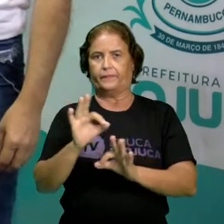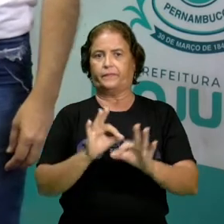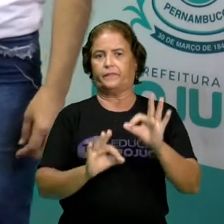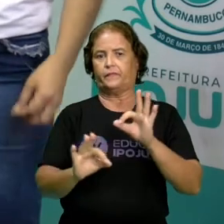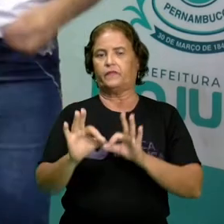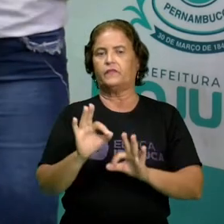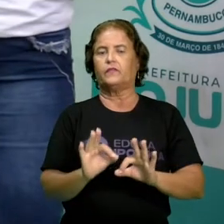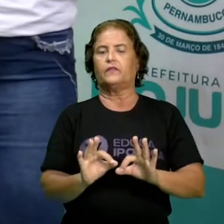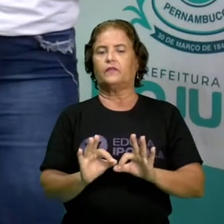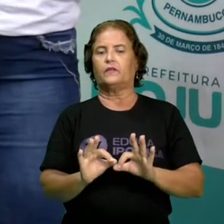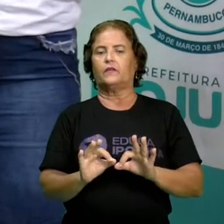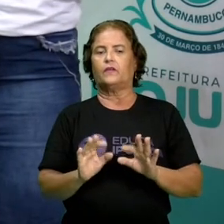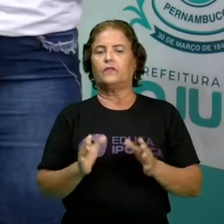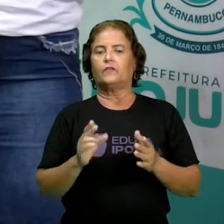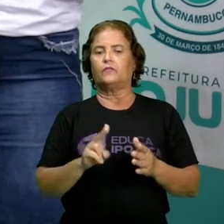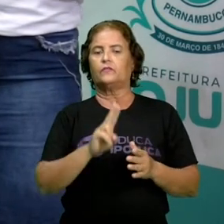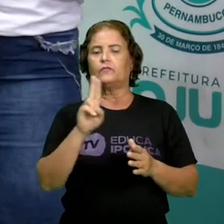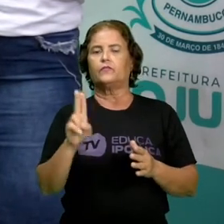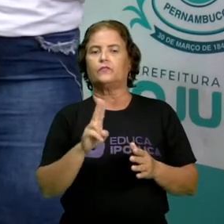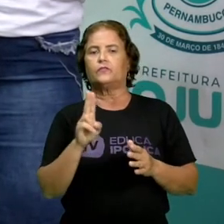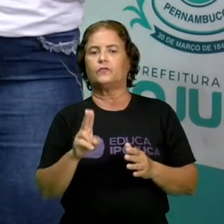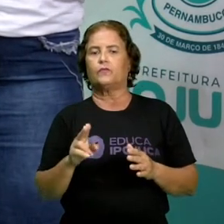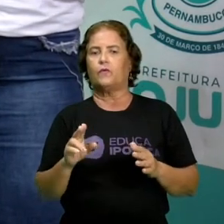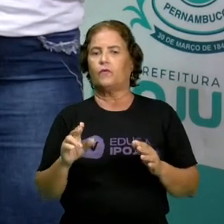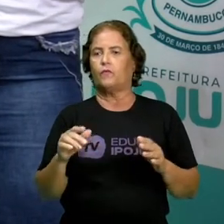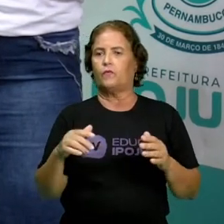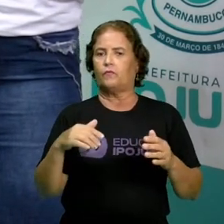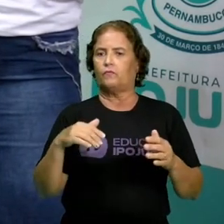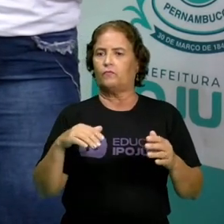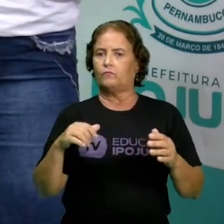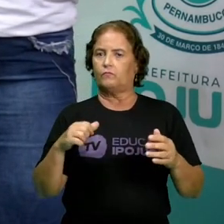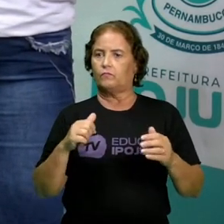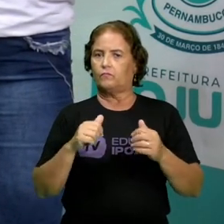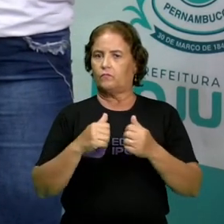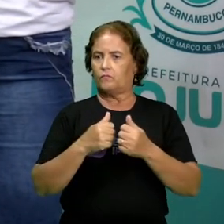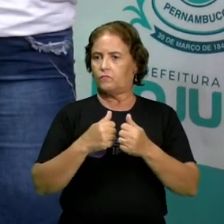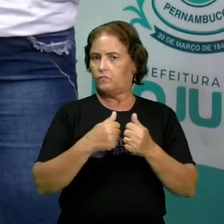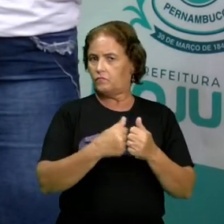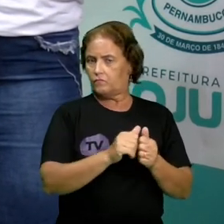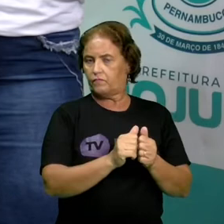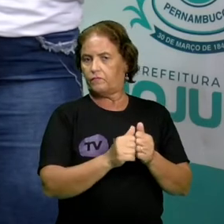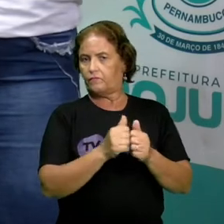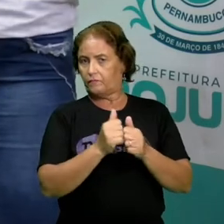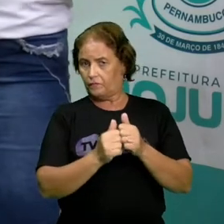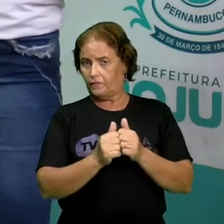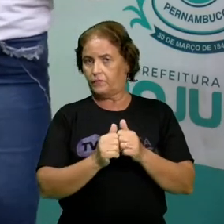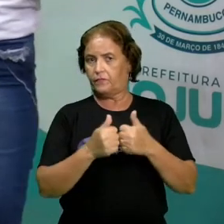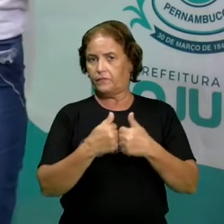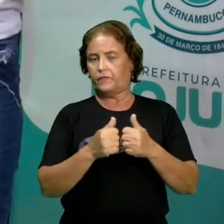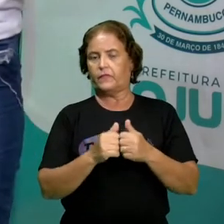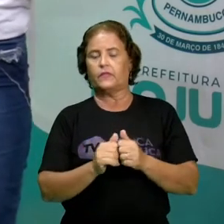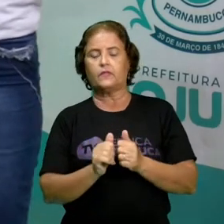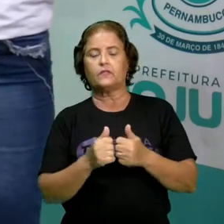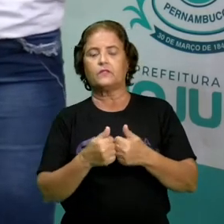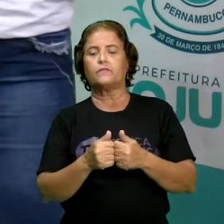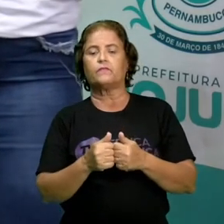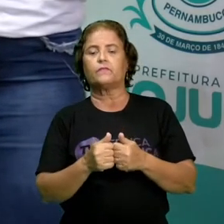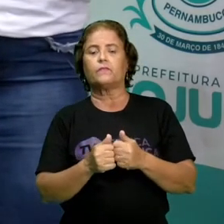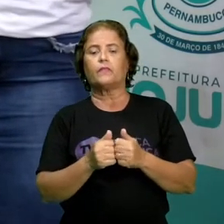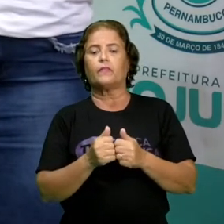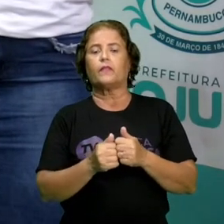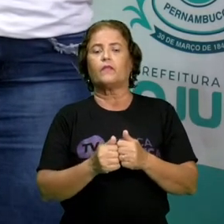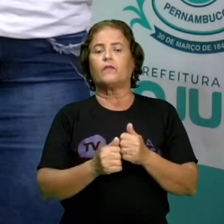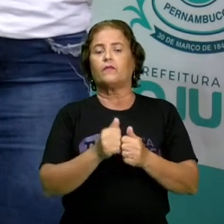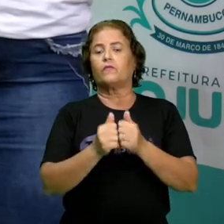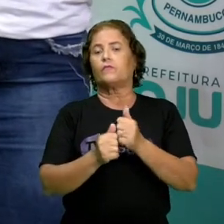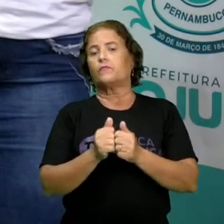usamos esses números em algum campeonato. Por exemplo, quando alguém ganha em primeiro lugar, segundo